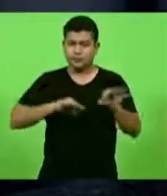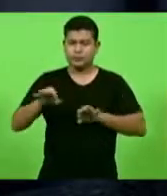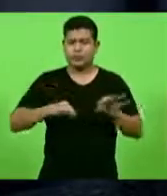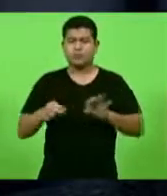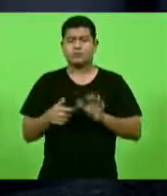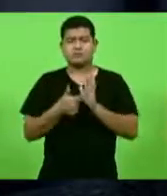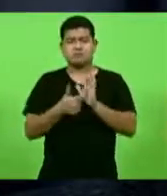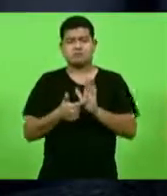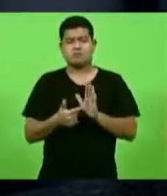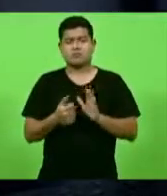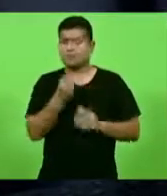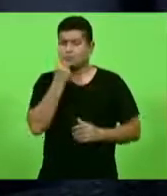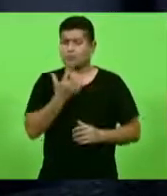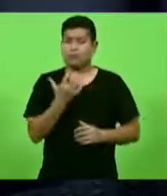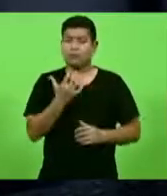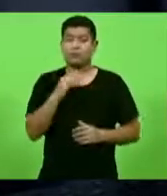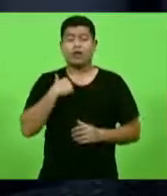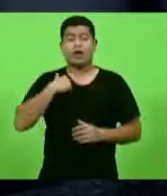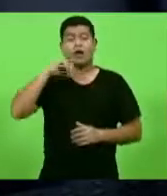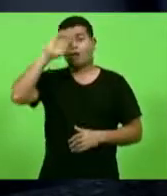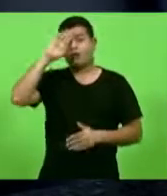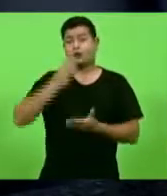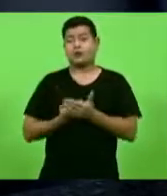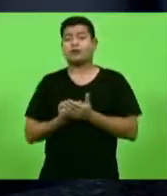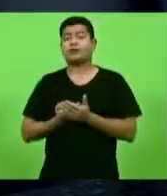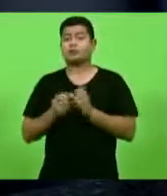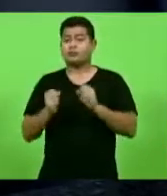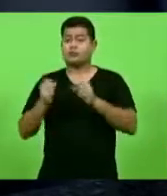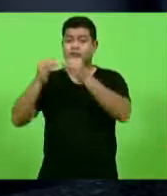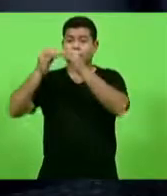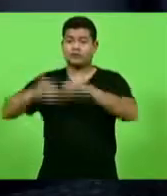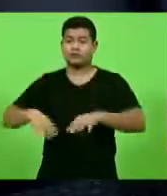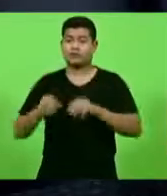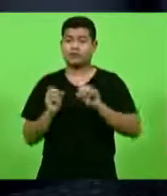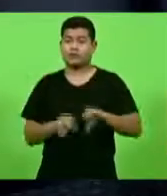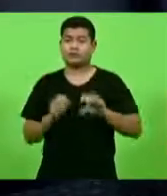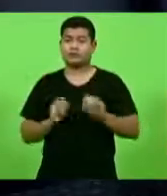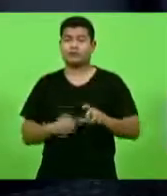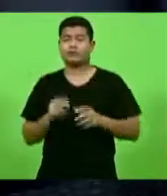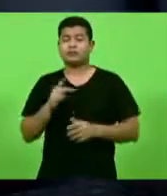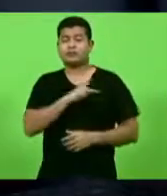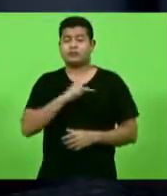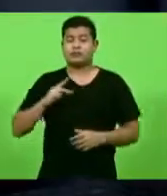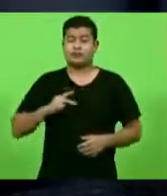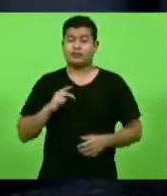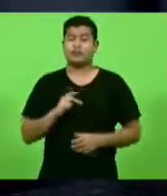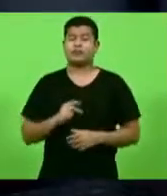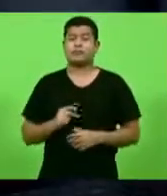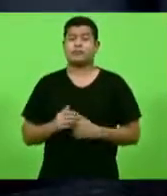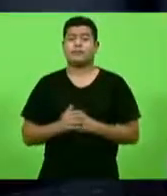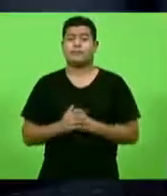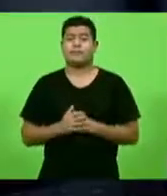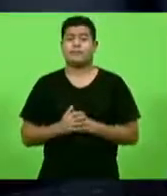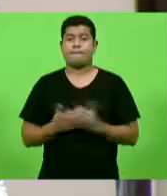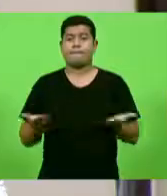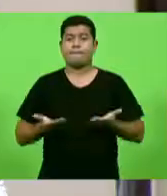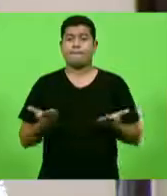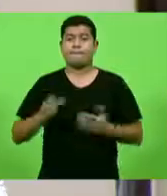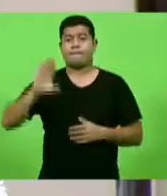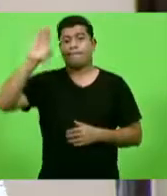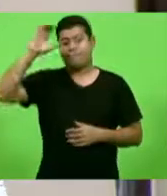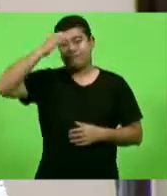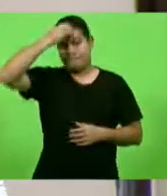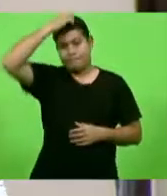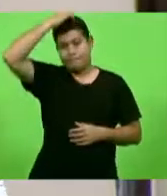intenções, mas realmente, no meu entendimento, prejudica a educação pública em vez de contribuir. Obrigada. A palavra, deputado Coronel